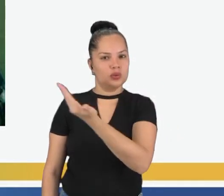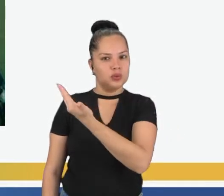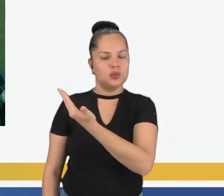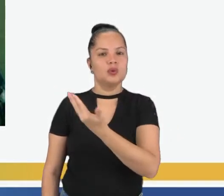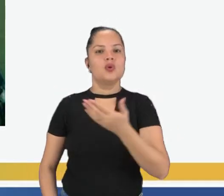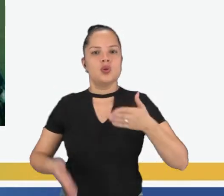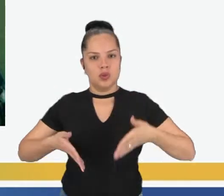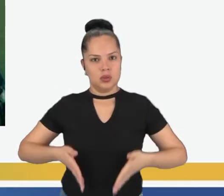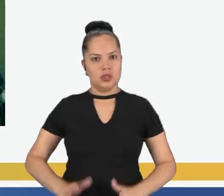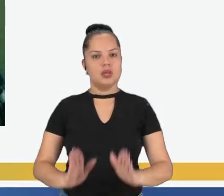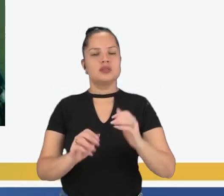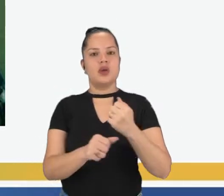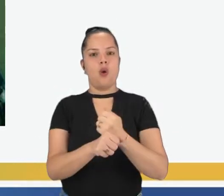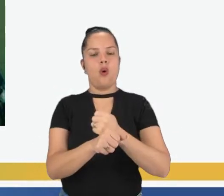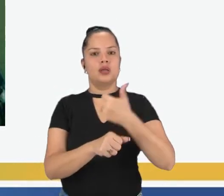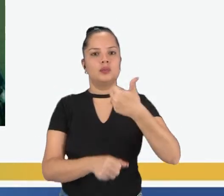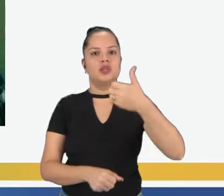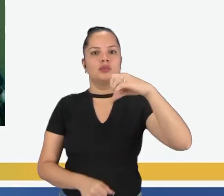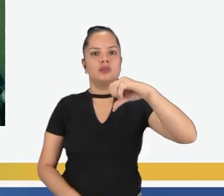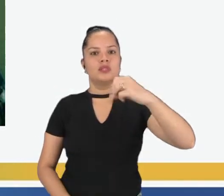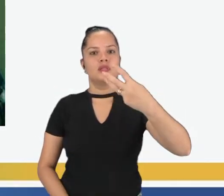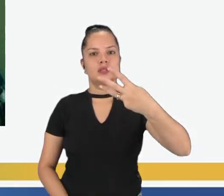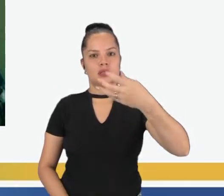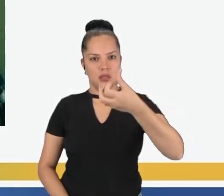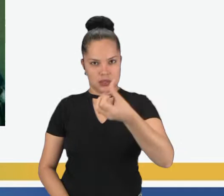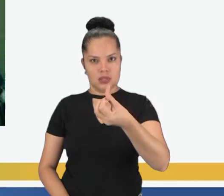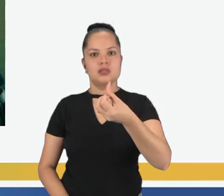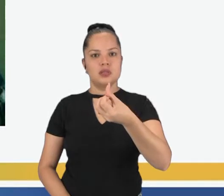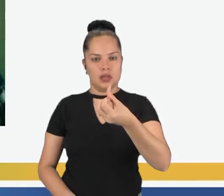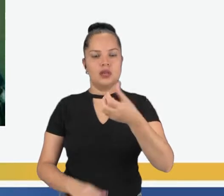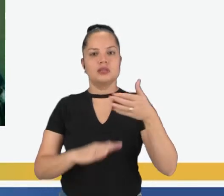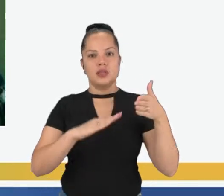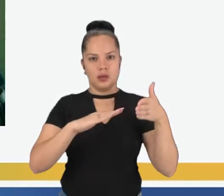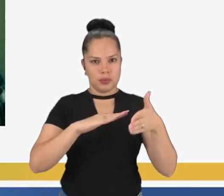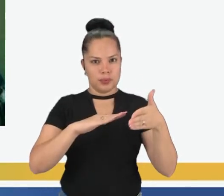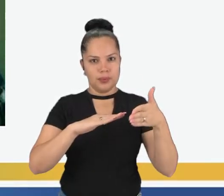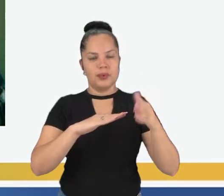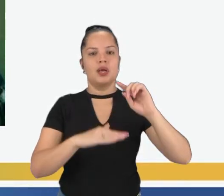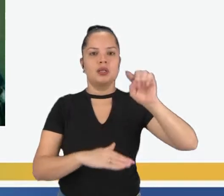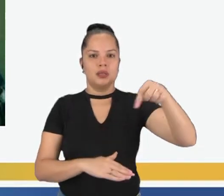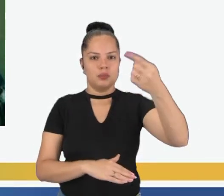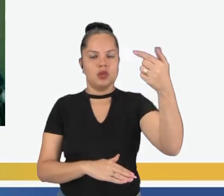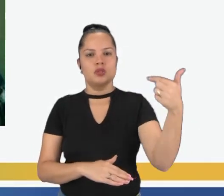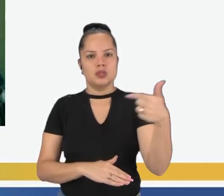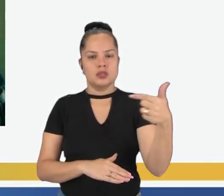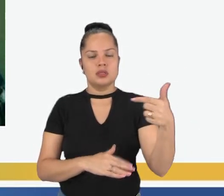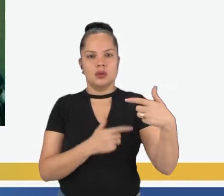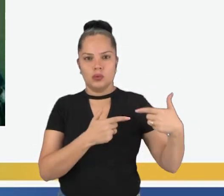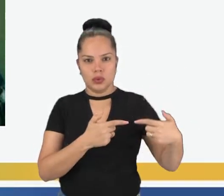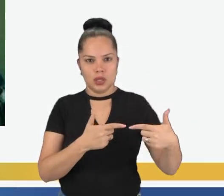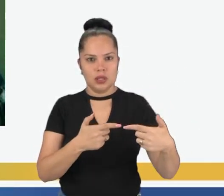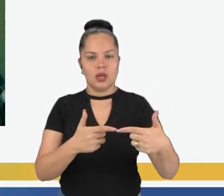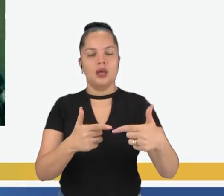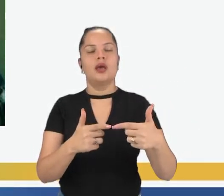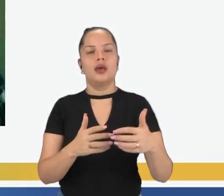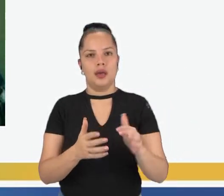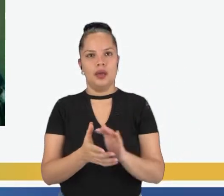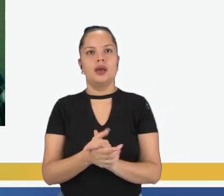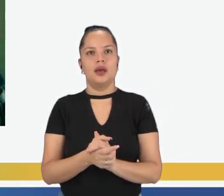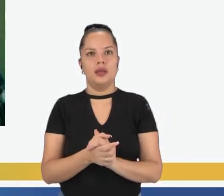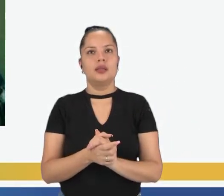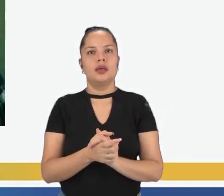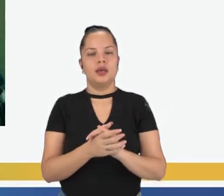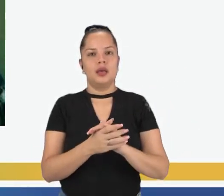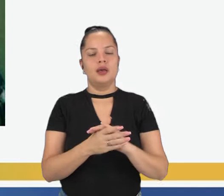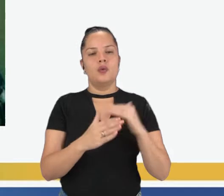em 1936, e nós falamos que a idade contemporânea é pós-Segunda Guerra, já está lá de 45 para